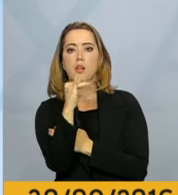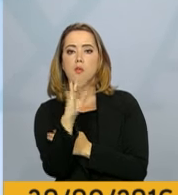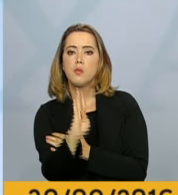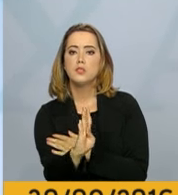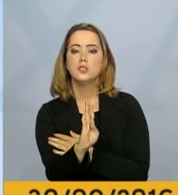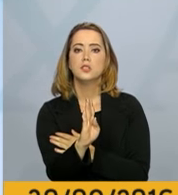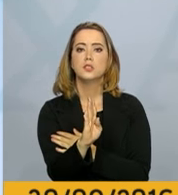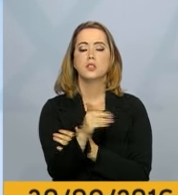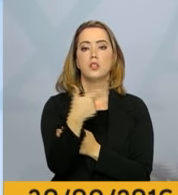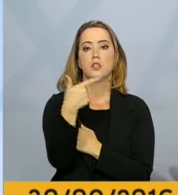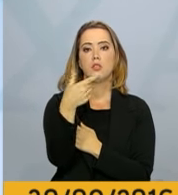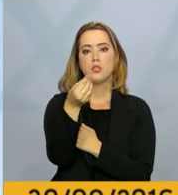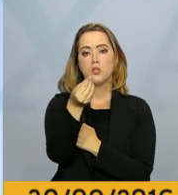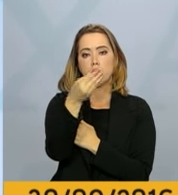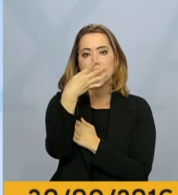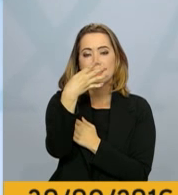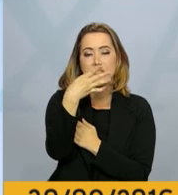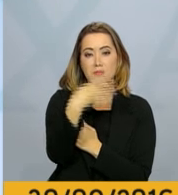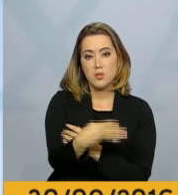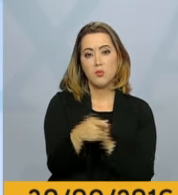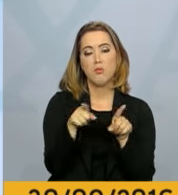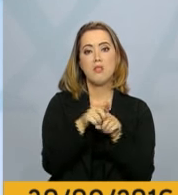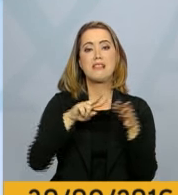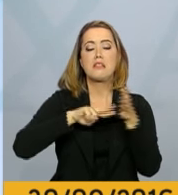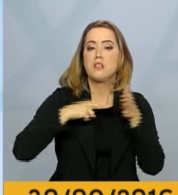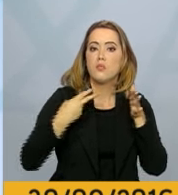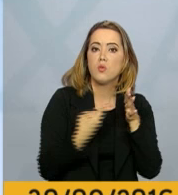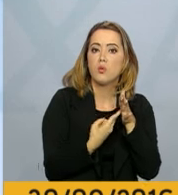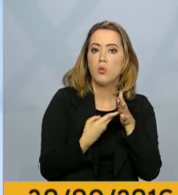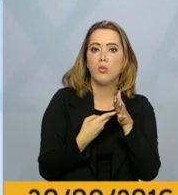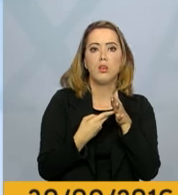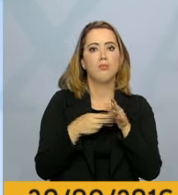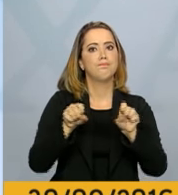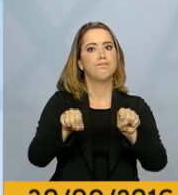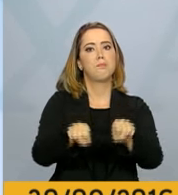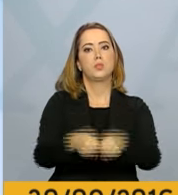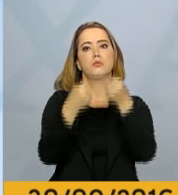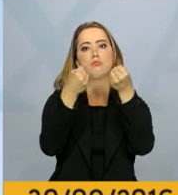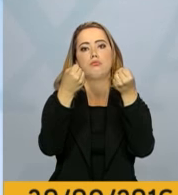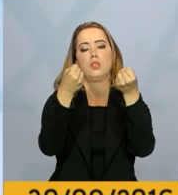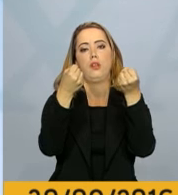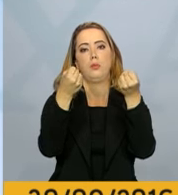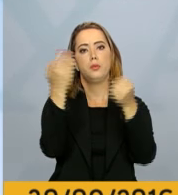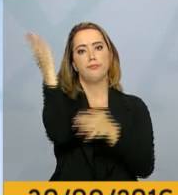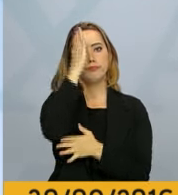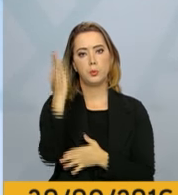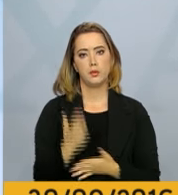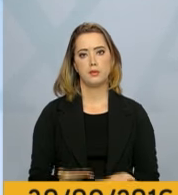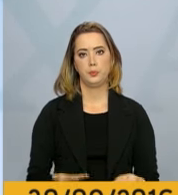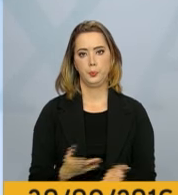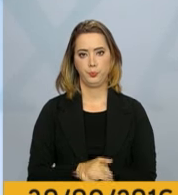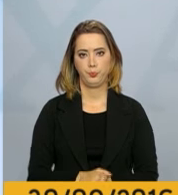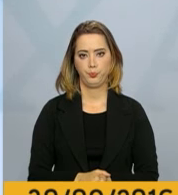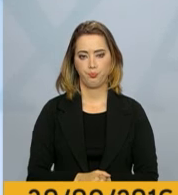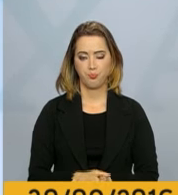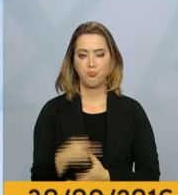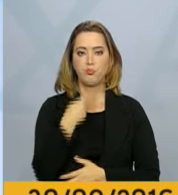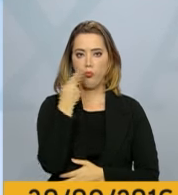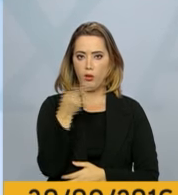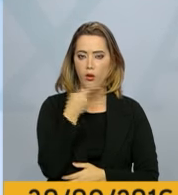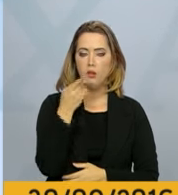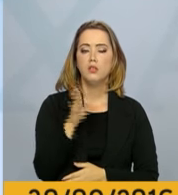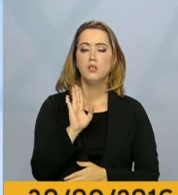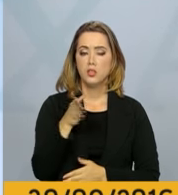antes. Será a falência do Estado brasileiro. E eu confesso aos senhores, eu não tenho dúvida, de que a PEC